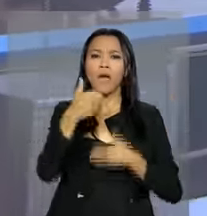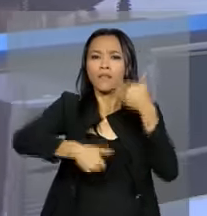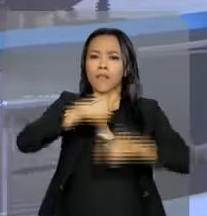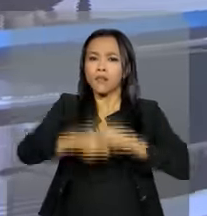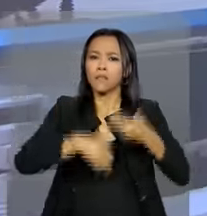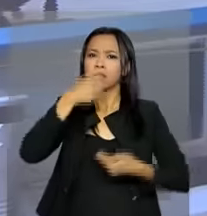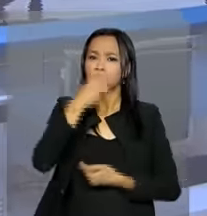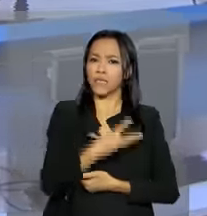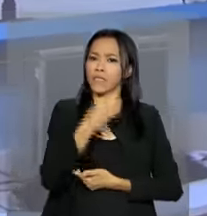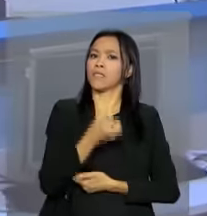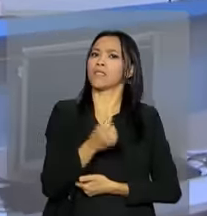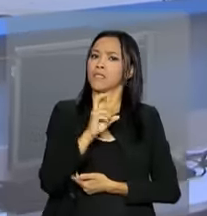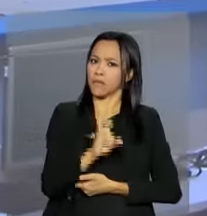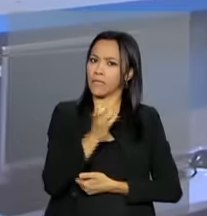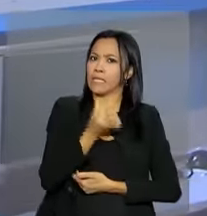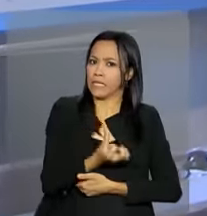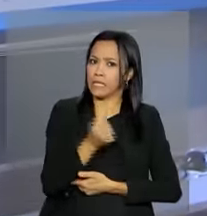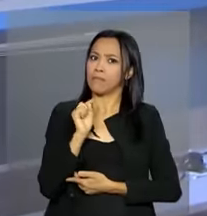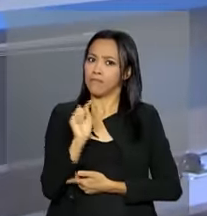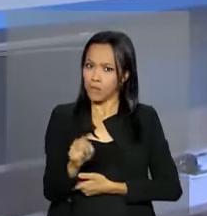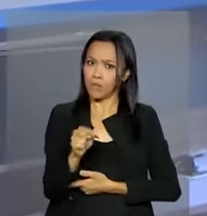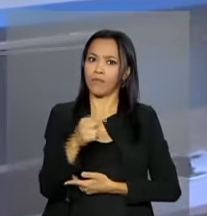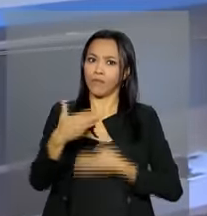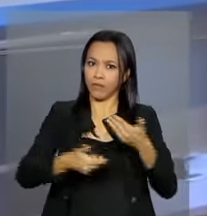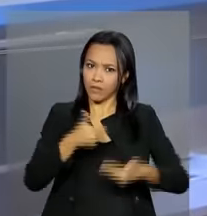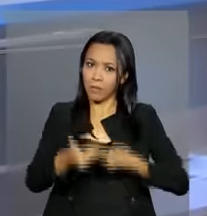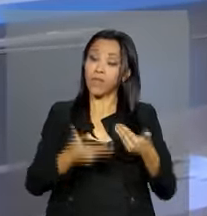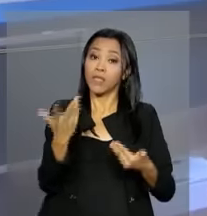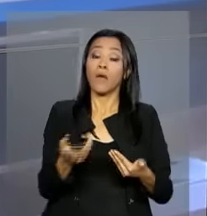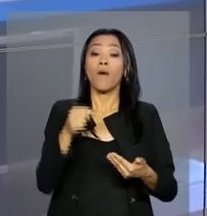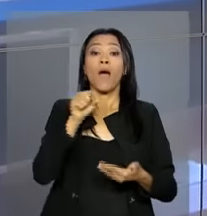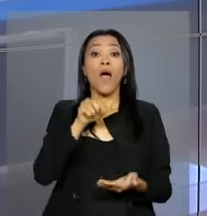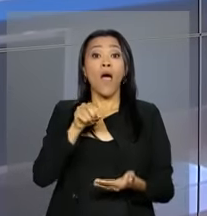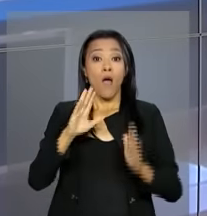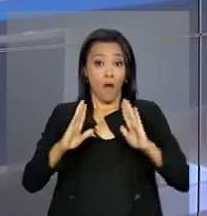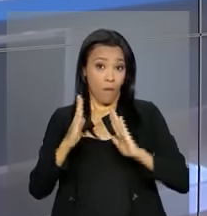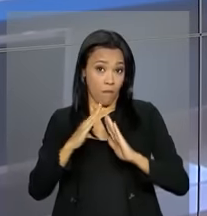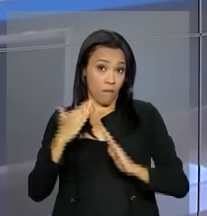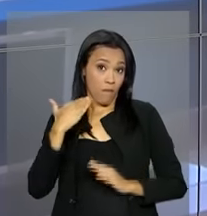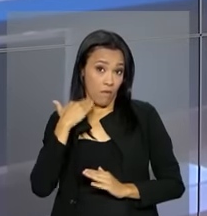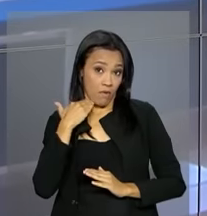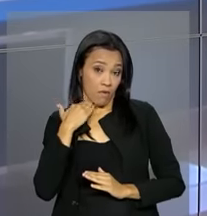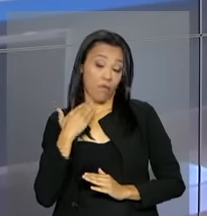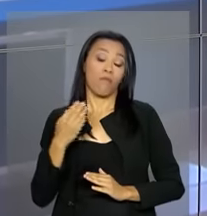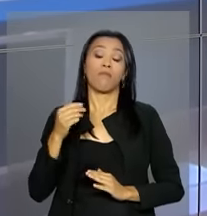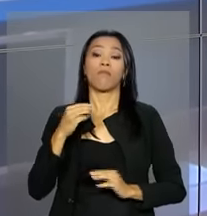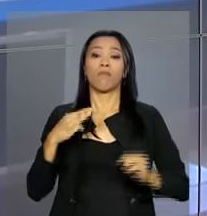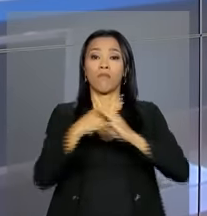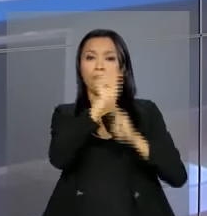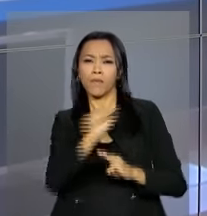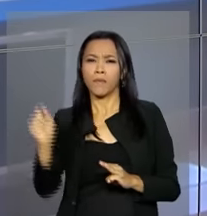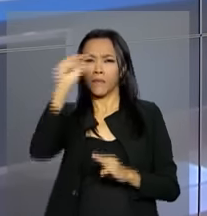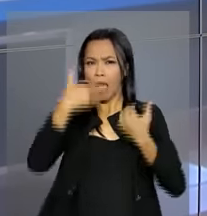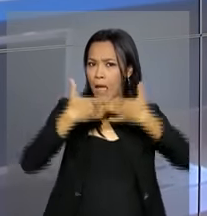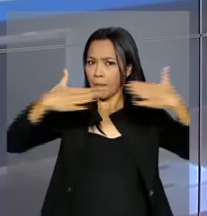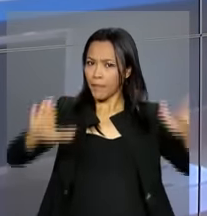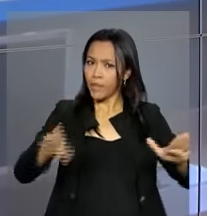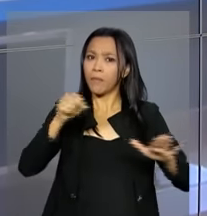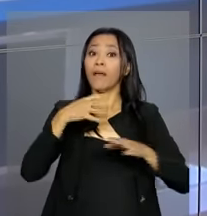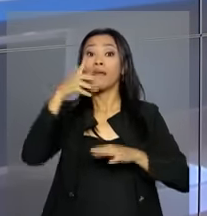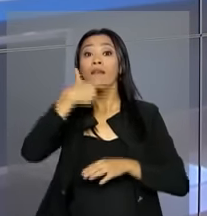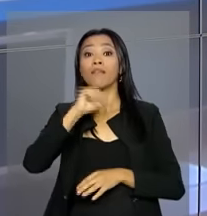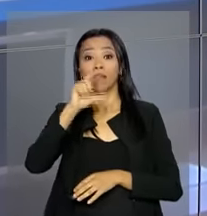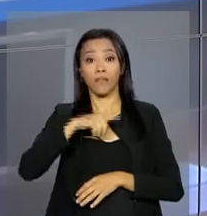356.000 atendimentos as agências do Banco abriram para atender os trabalhadores que têm direito a sacar o